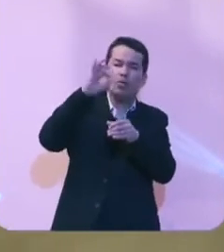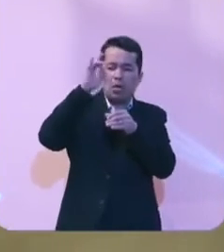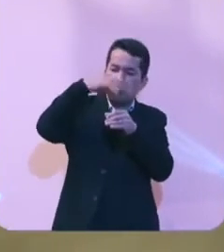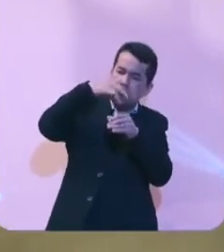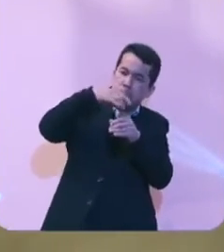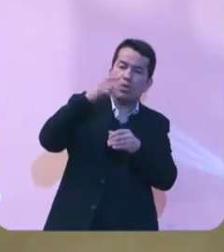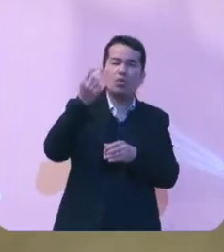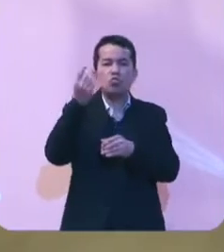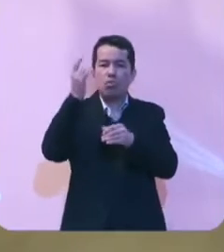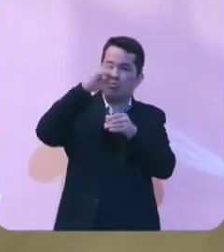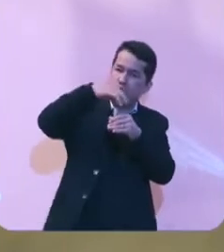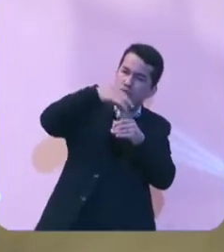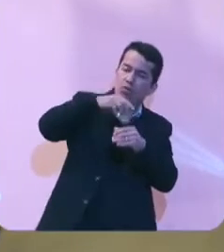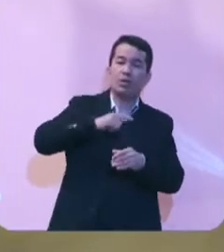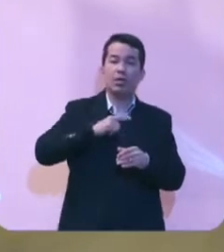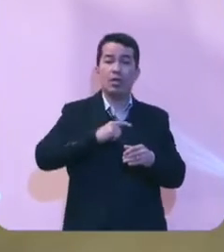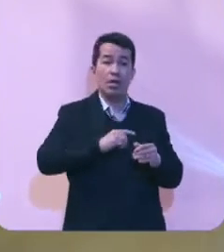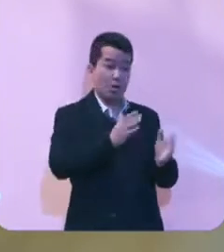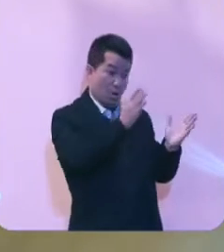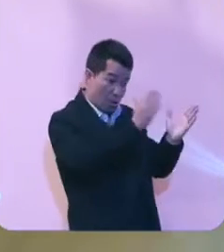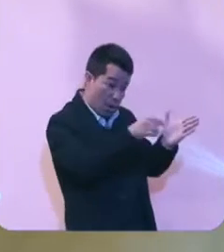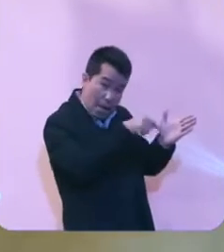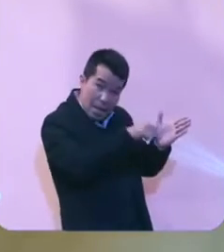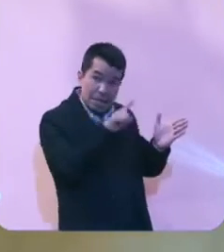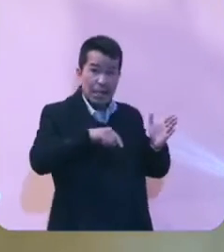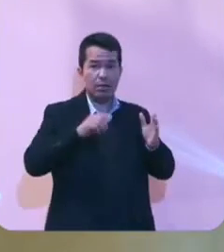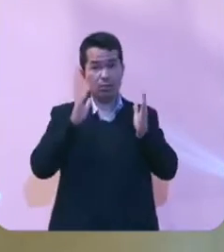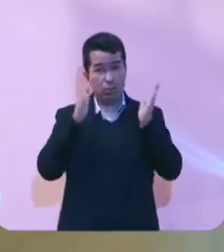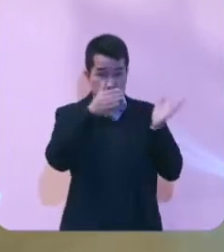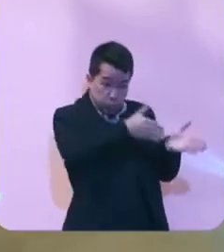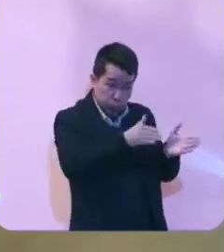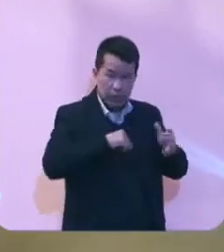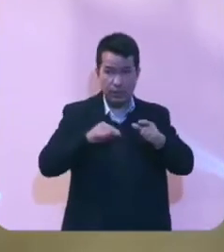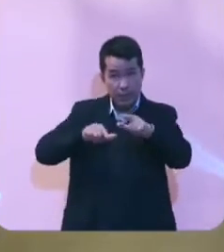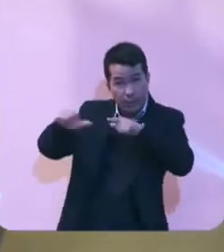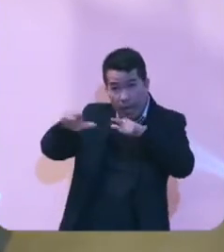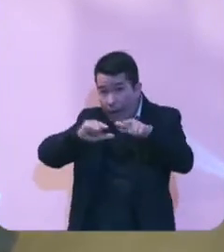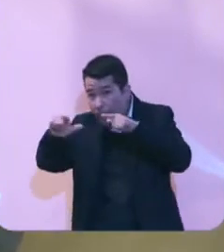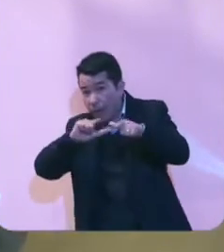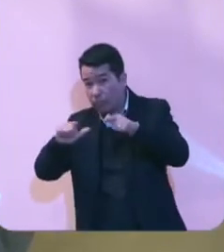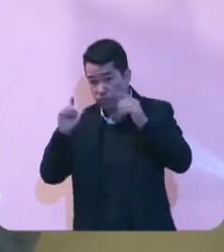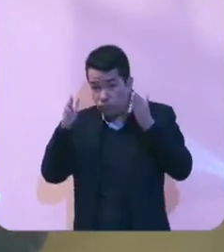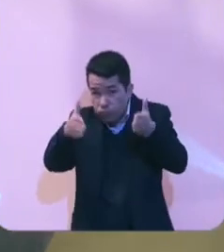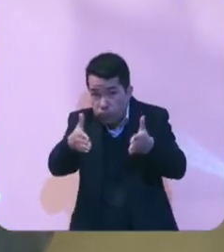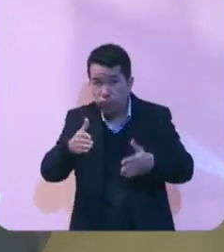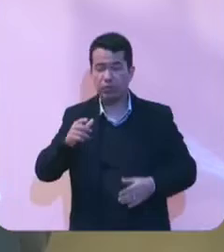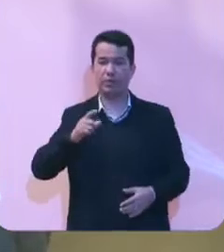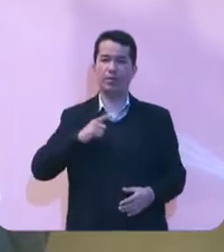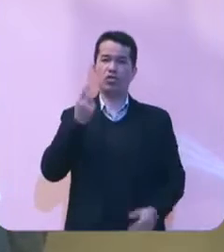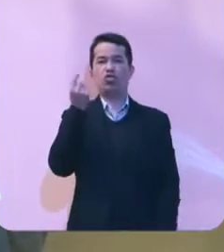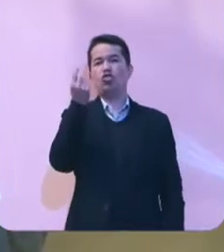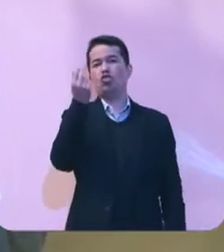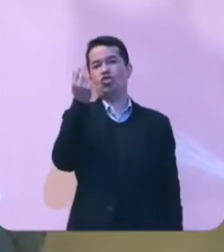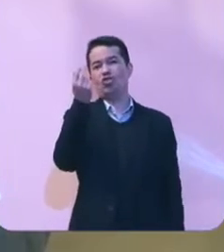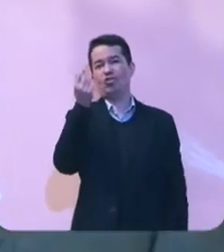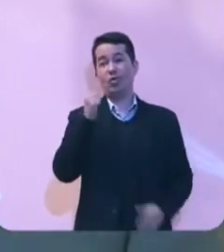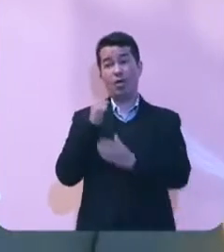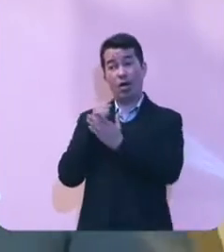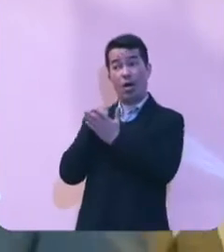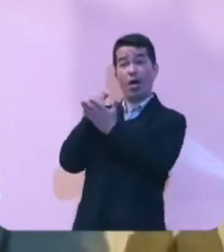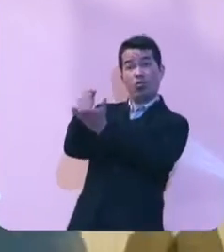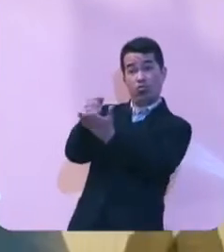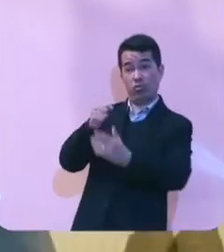caixa que era para aquele destino. Era uma oferta destinada em dinheiro, para fins